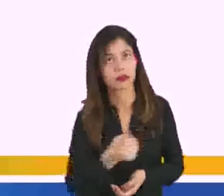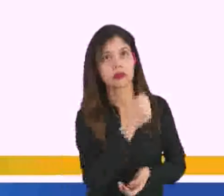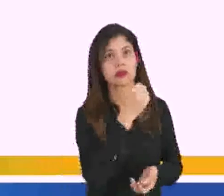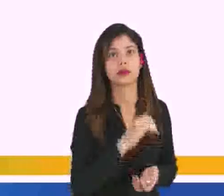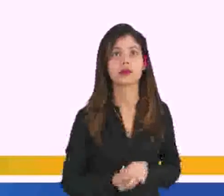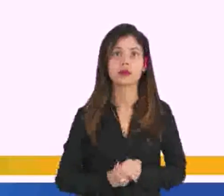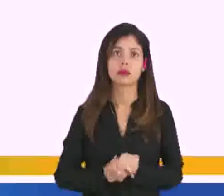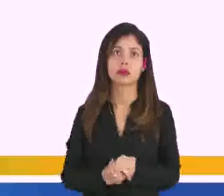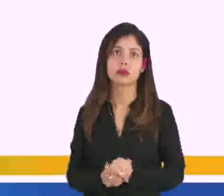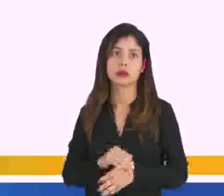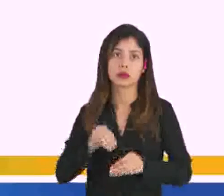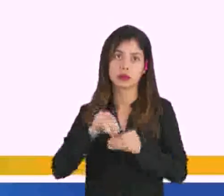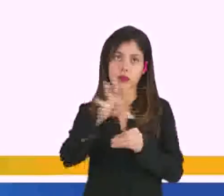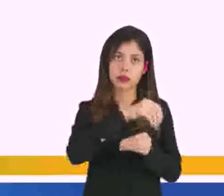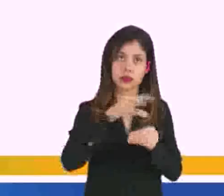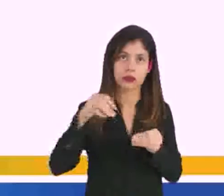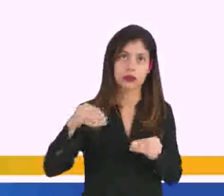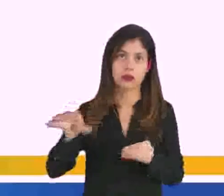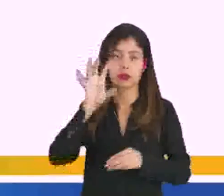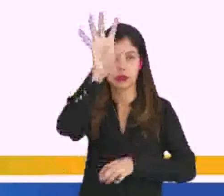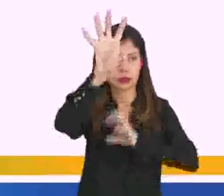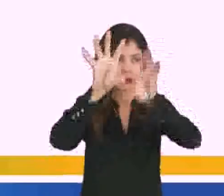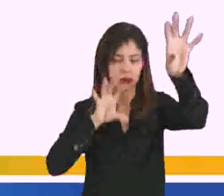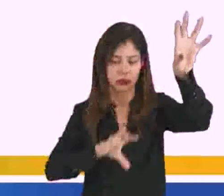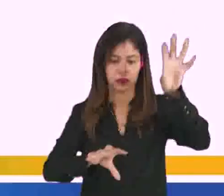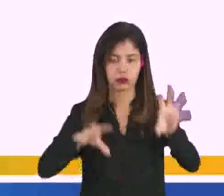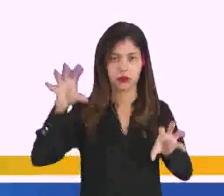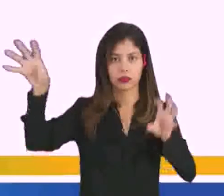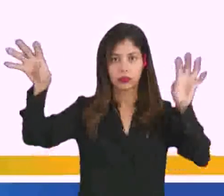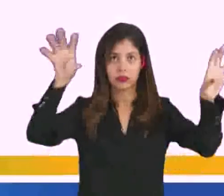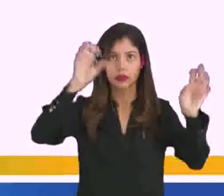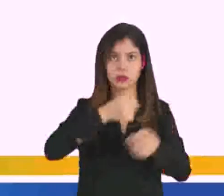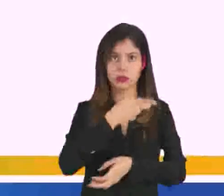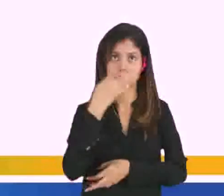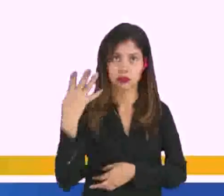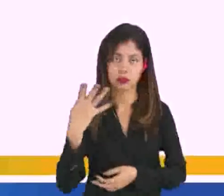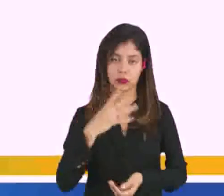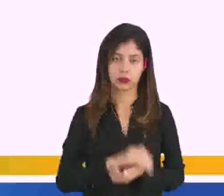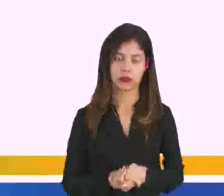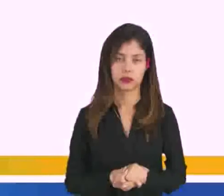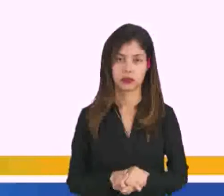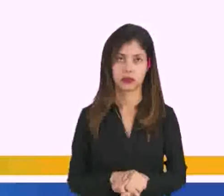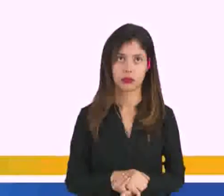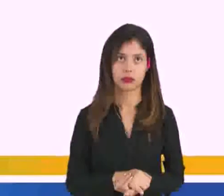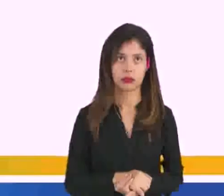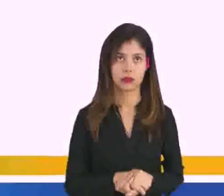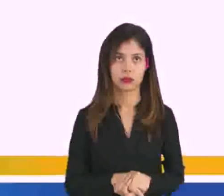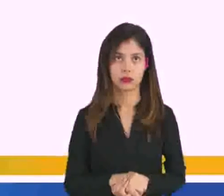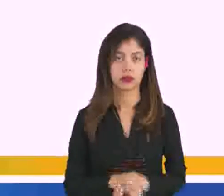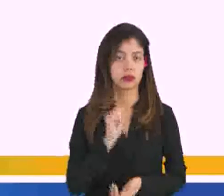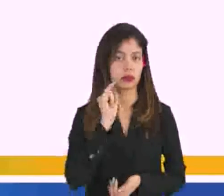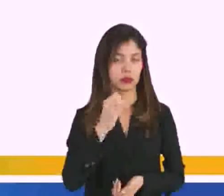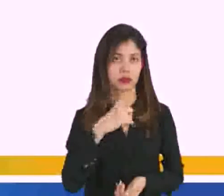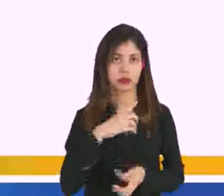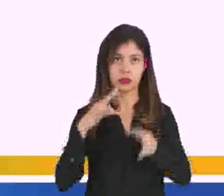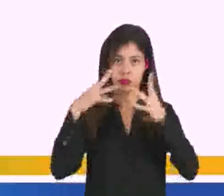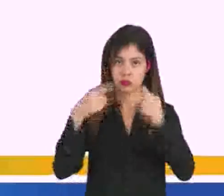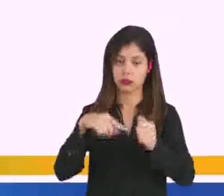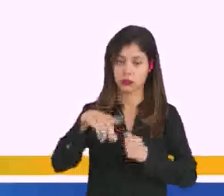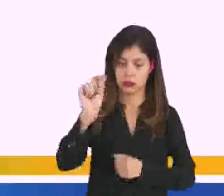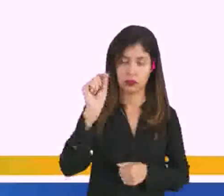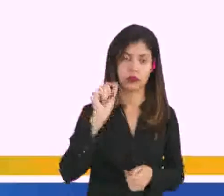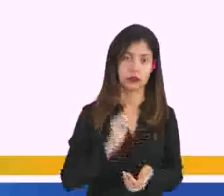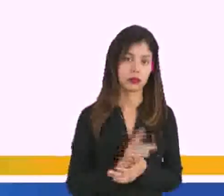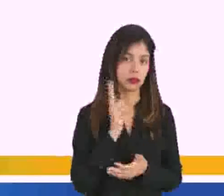nessa escolha desses 8.000 eleitores distribuídos proporcionalmente à quantidade de eleitores de cada região, então, sendo que todos os